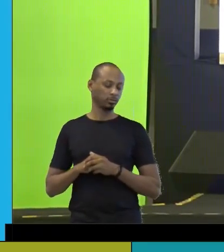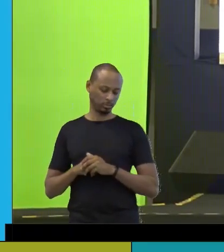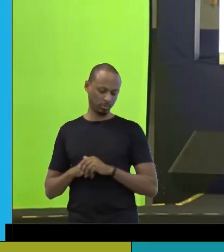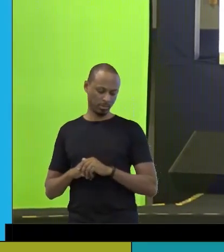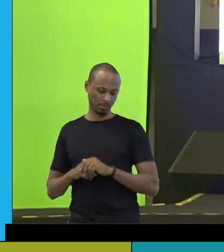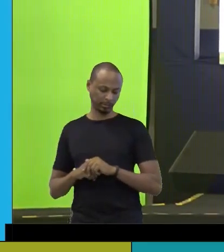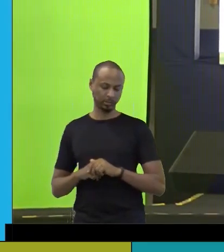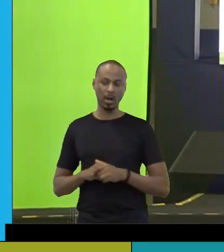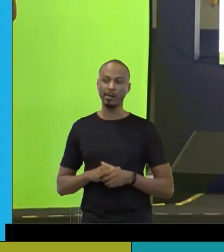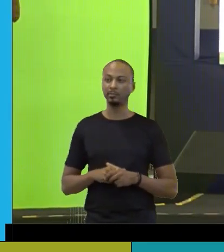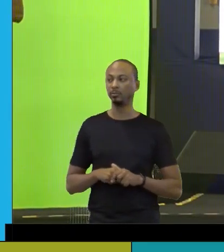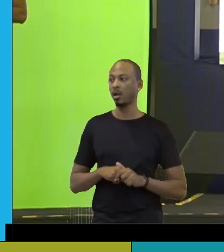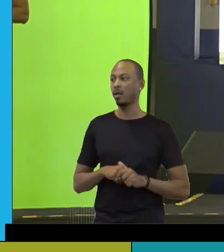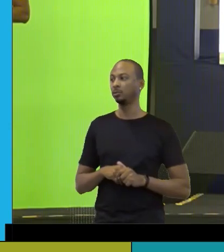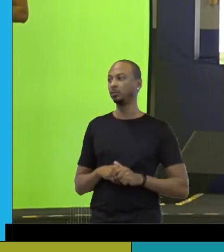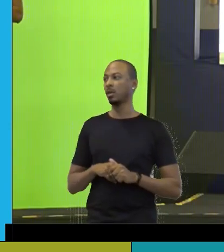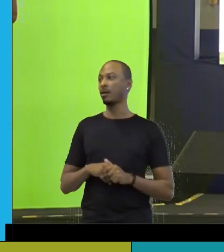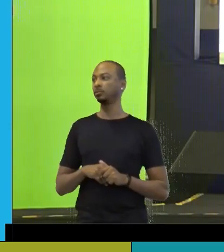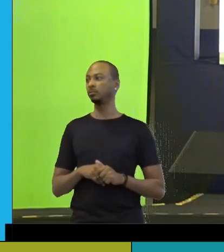A 12.